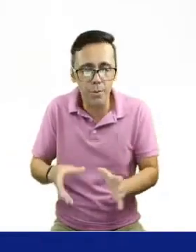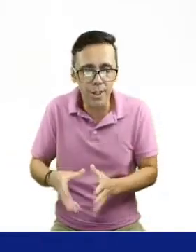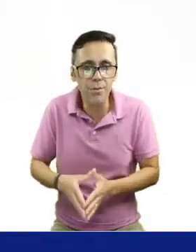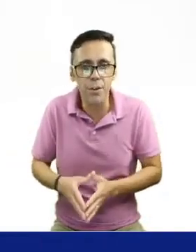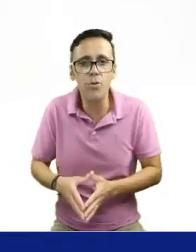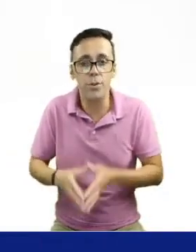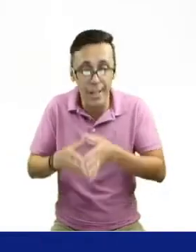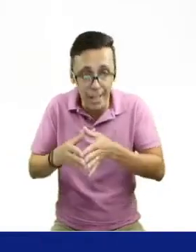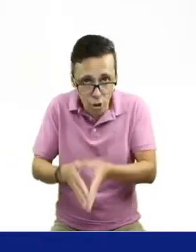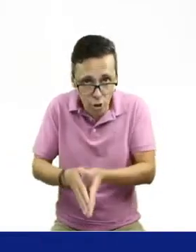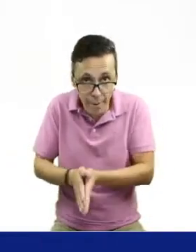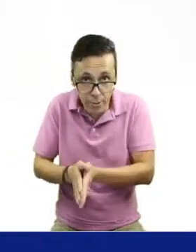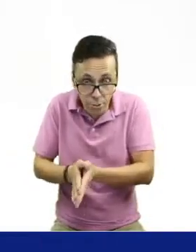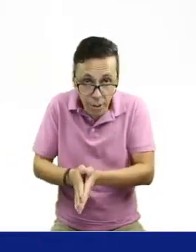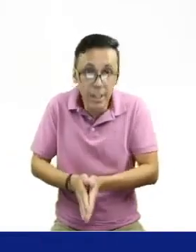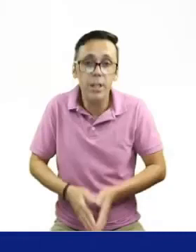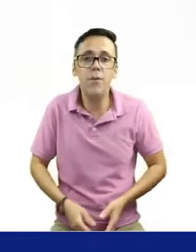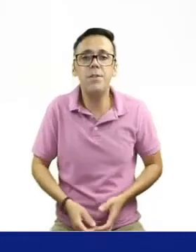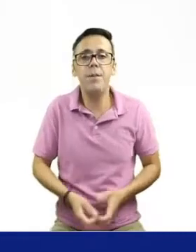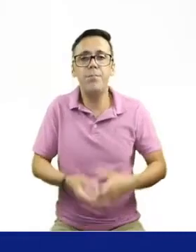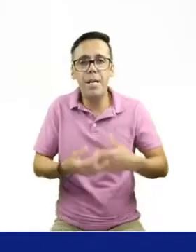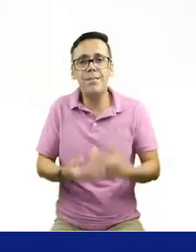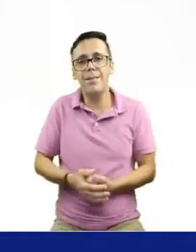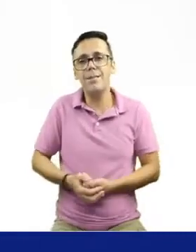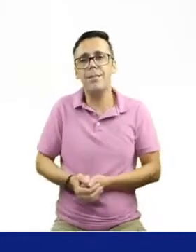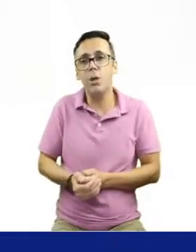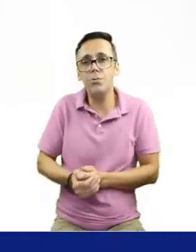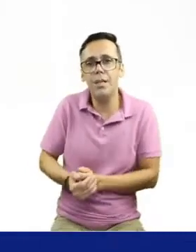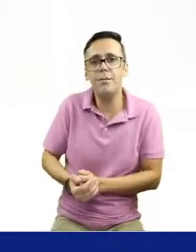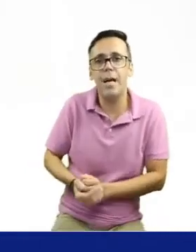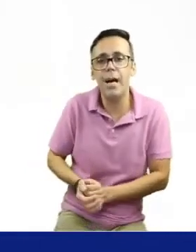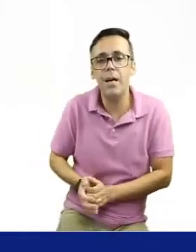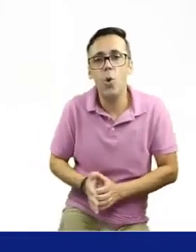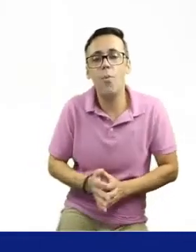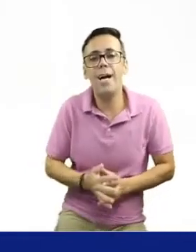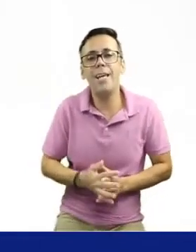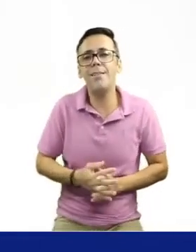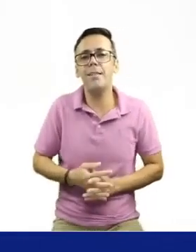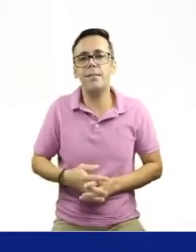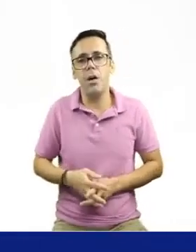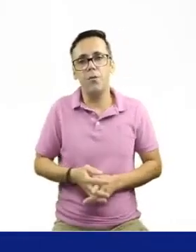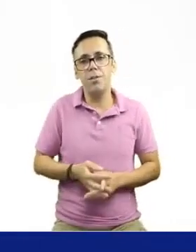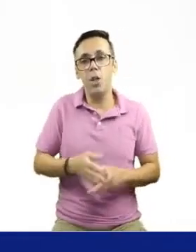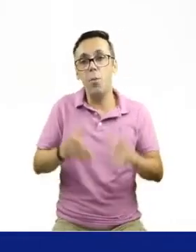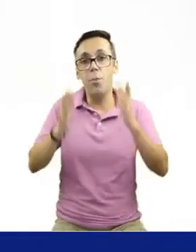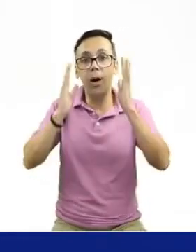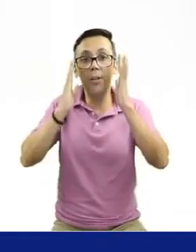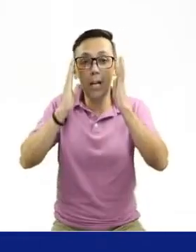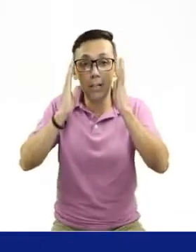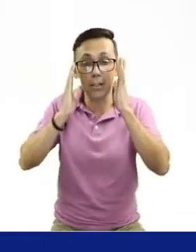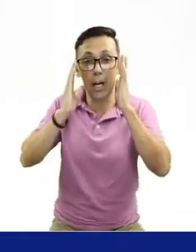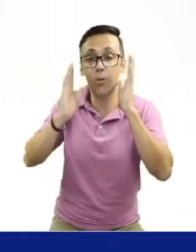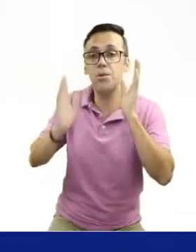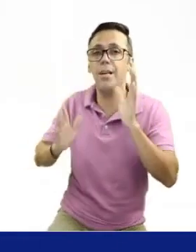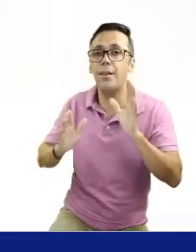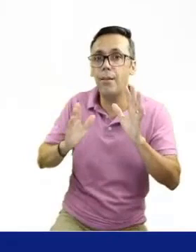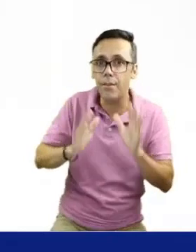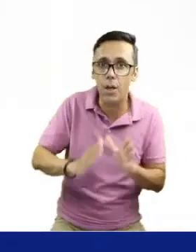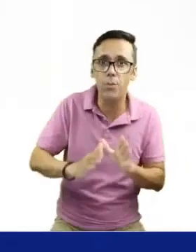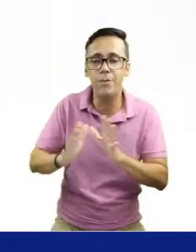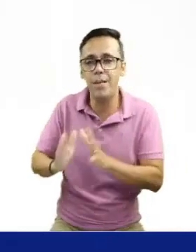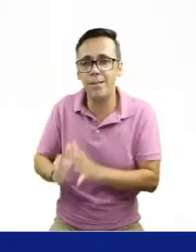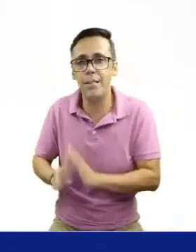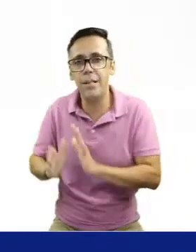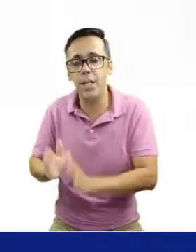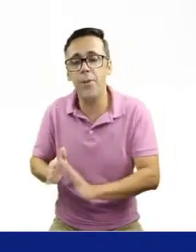situação um pouco mais difícil neste momento e você precisa então tentar uma invenção você não pode gastar um